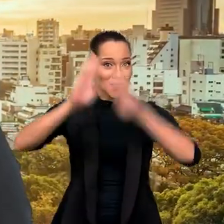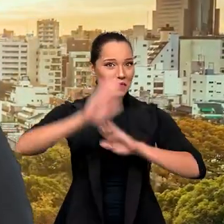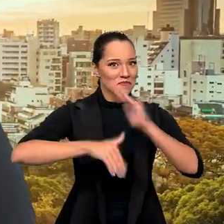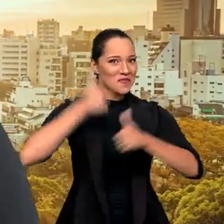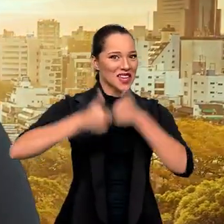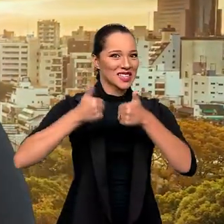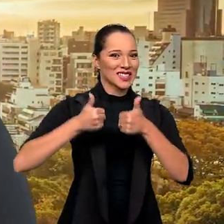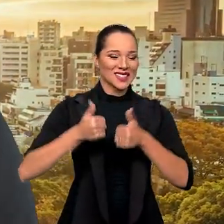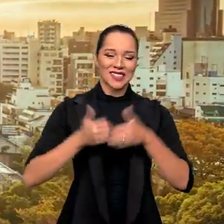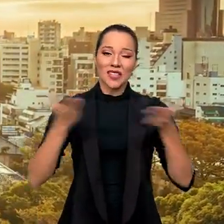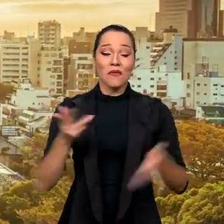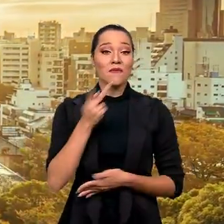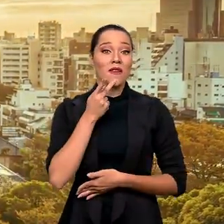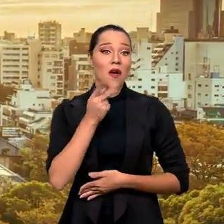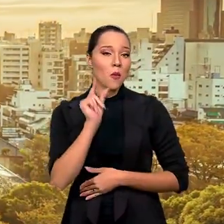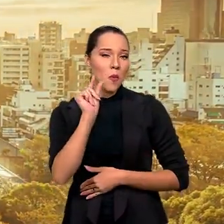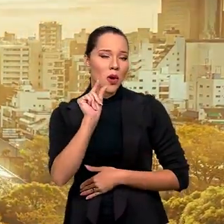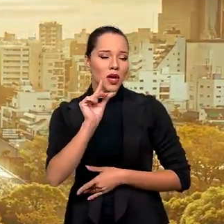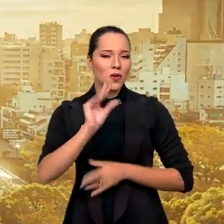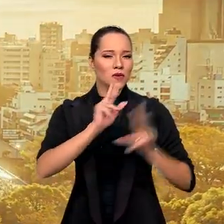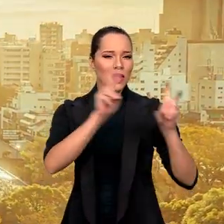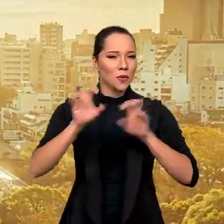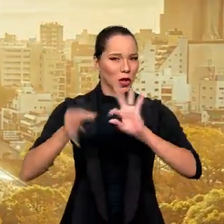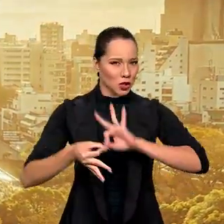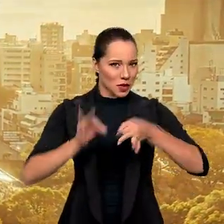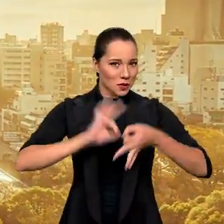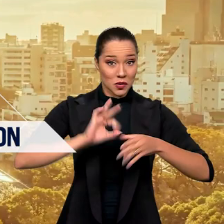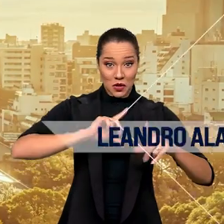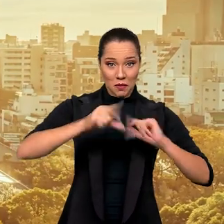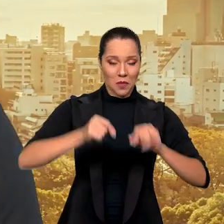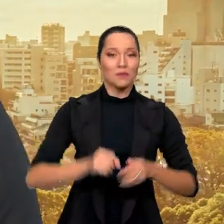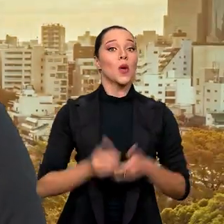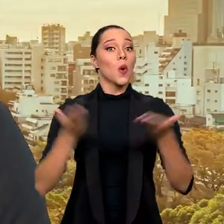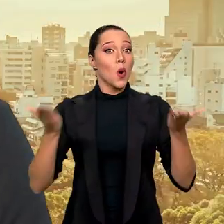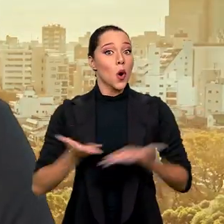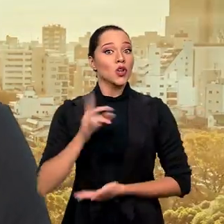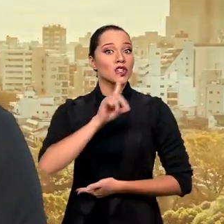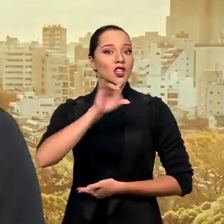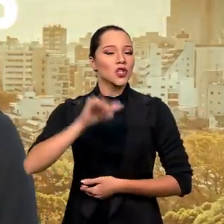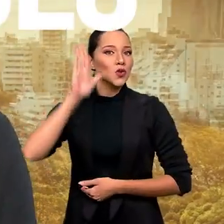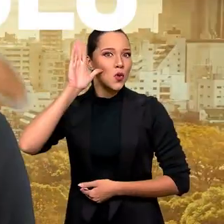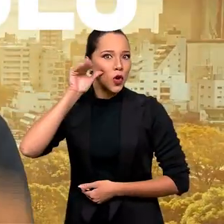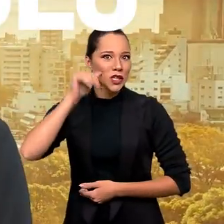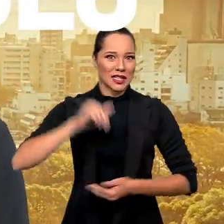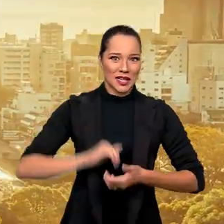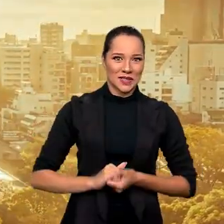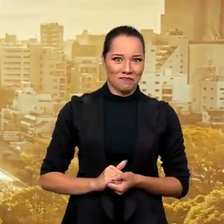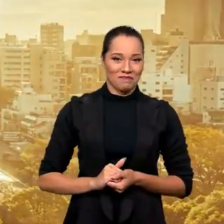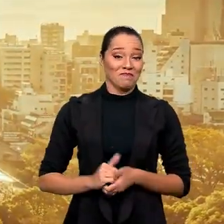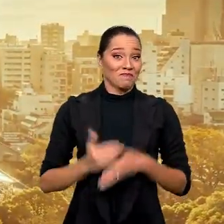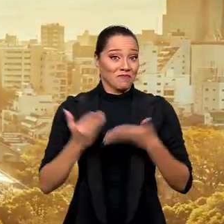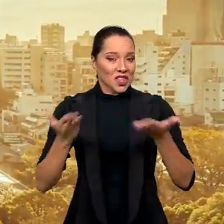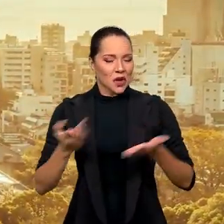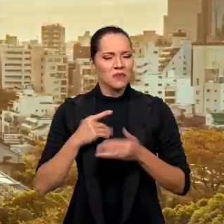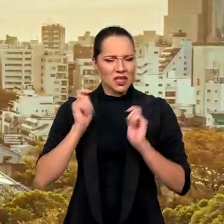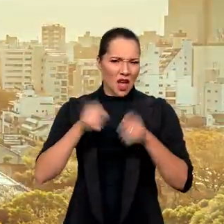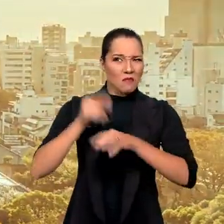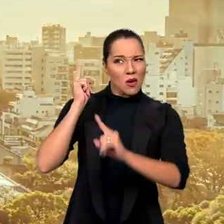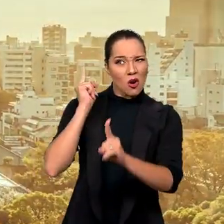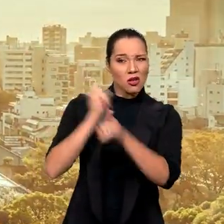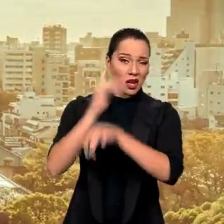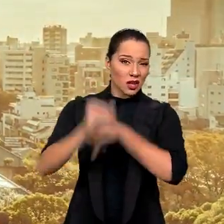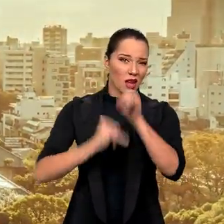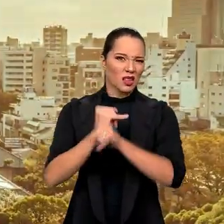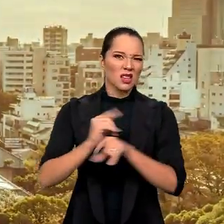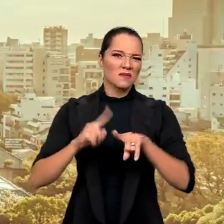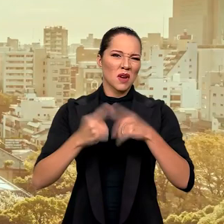Salve, salve, pessoal. Tudo bem? Vamos falar mais um pouquinho sobre as Olimpíadas no Japão? Hoje é dia de curiosidades. Nada que você não encontre na